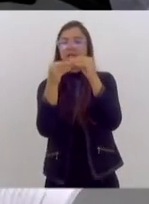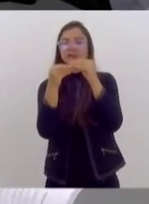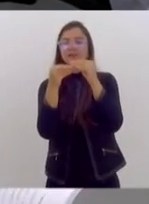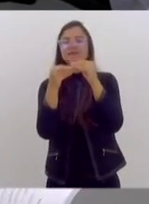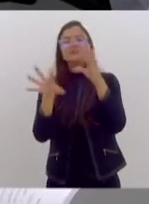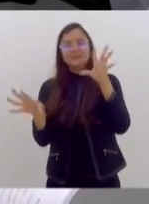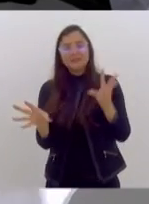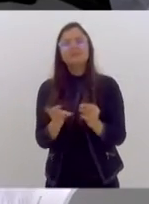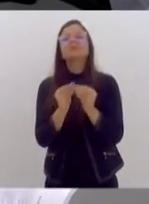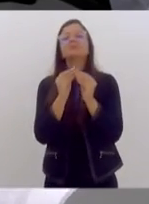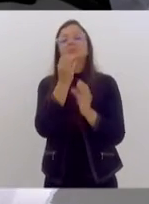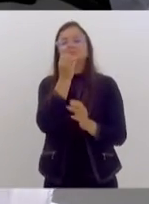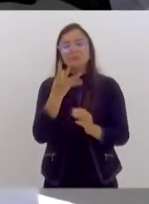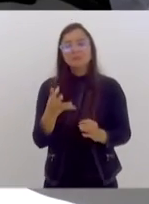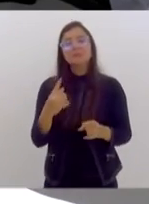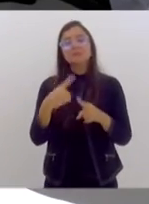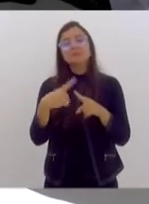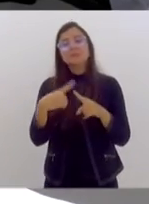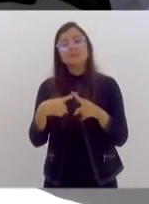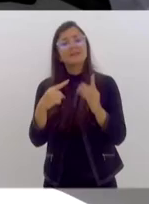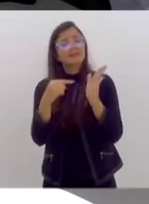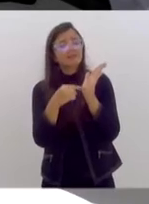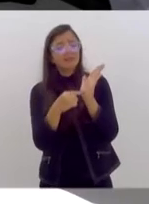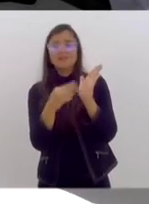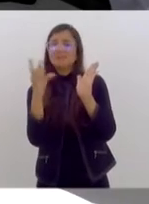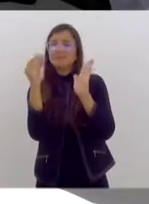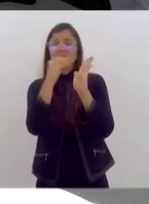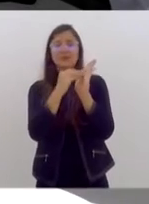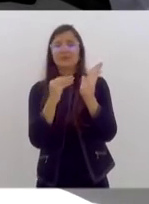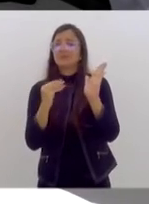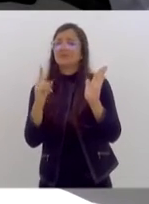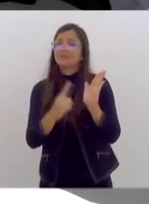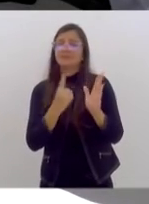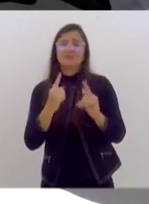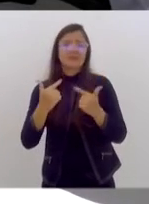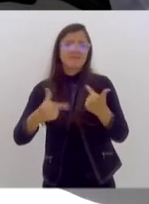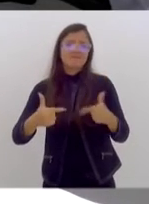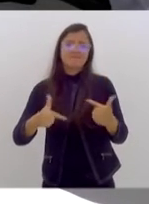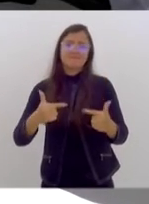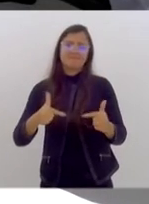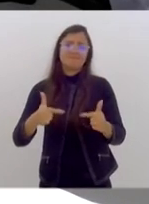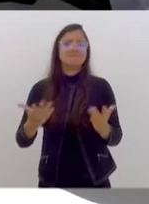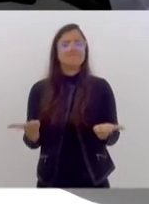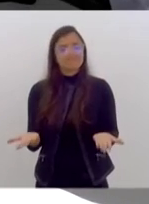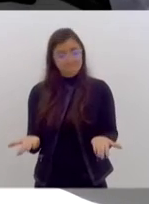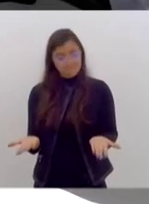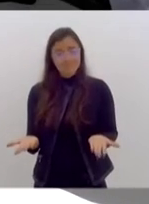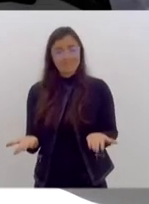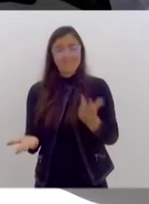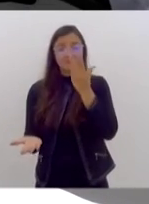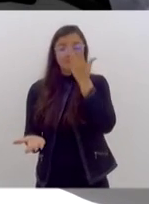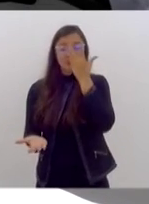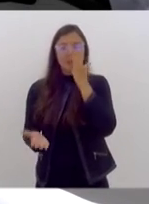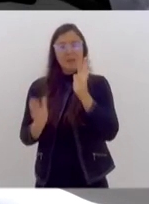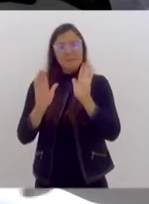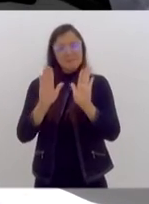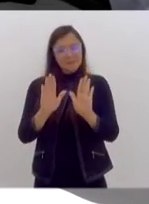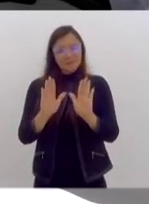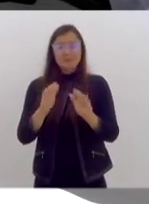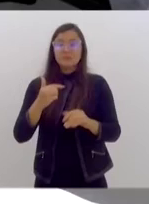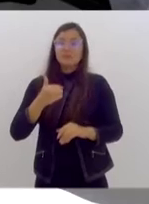de que aqui tem a nossa produção né o nosso trabalho Eu só gostaria